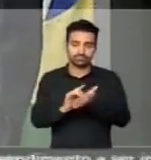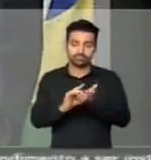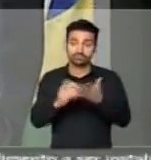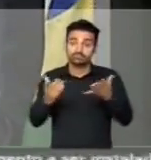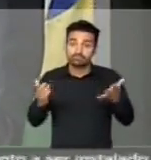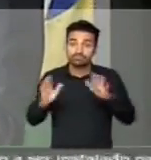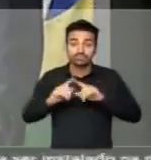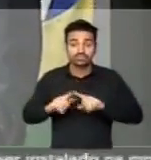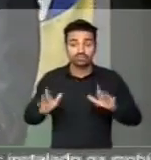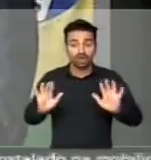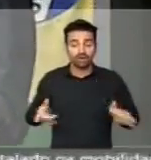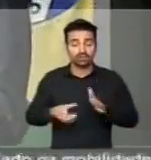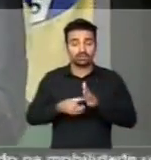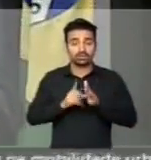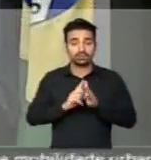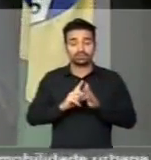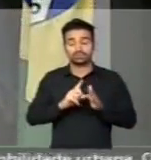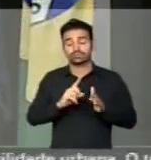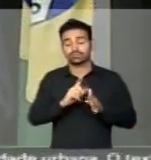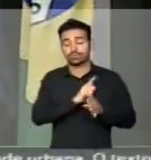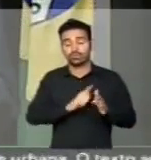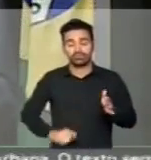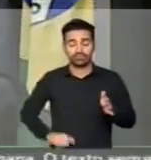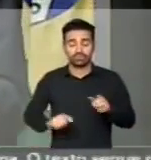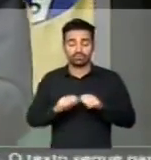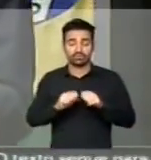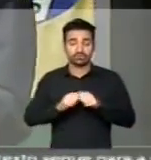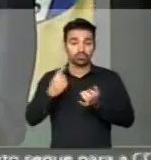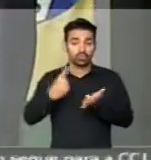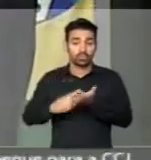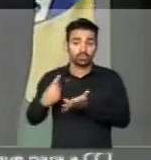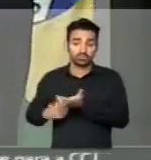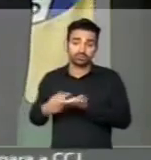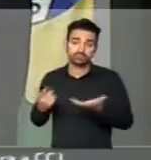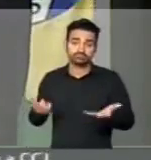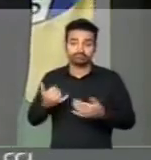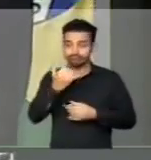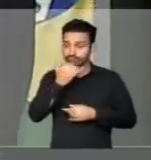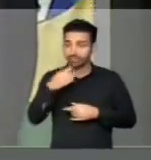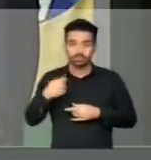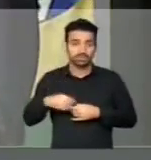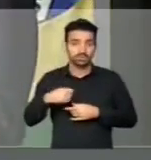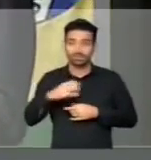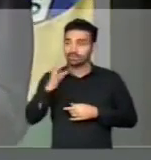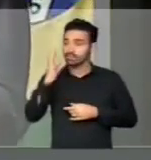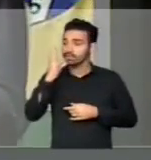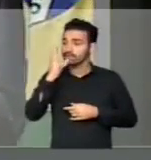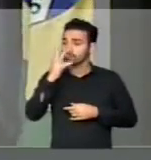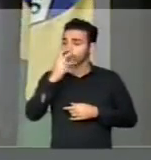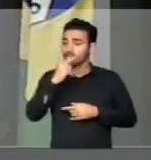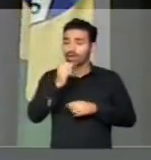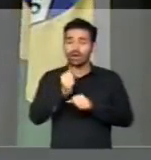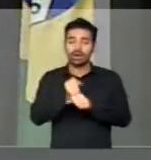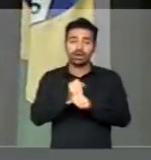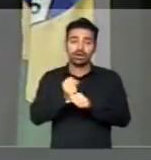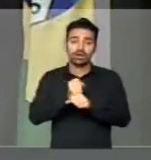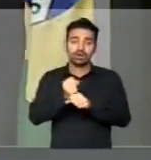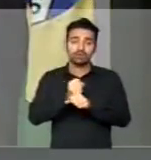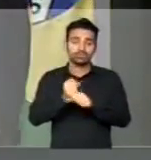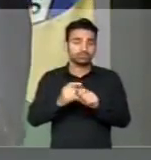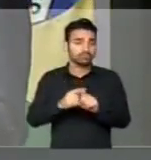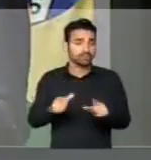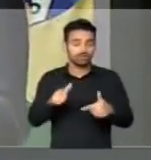compromissos feitos pelo antigo governo, seriam necessárias algumas décadas, mas o problema está no